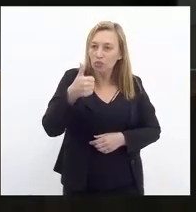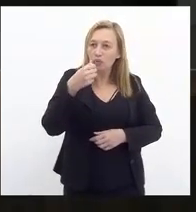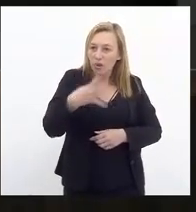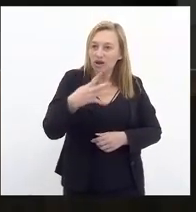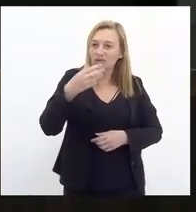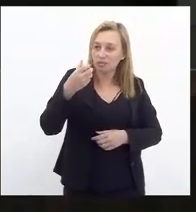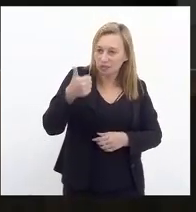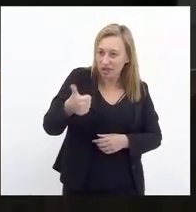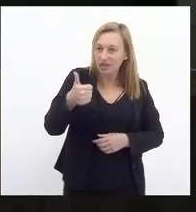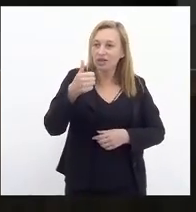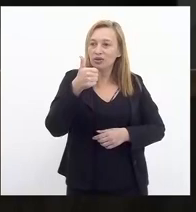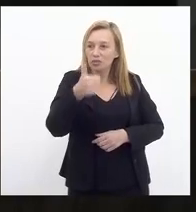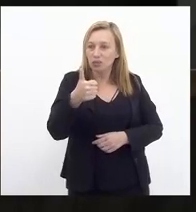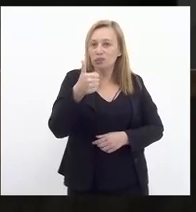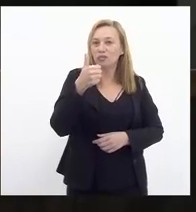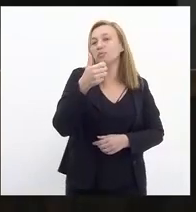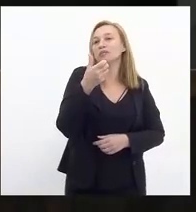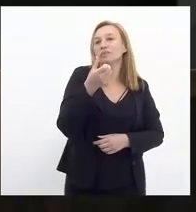14153